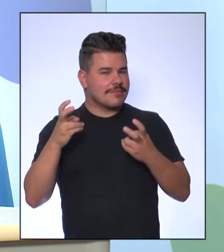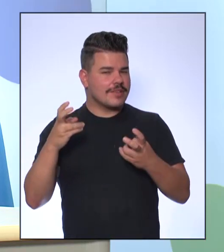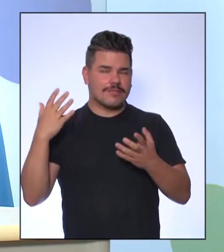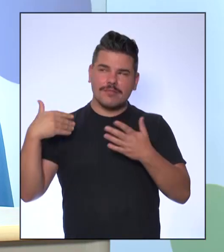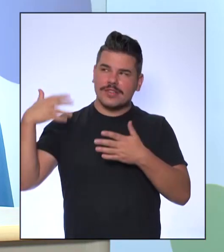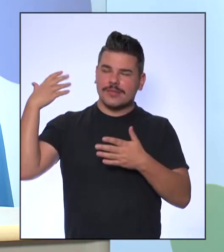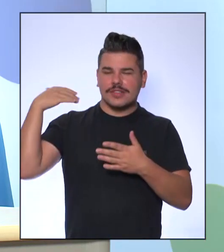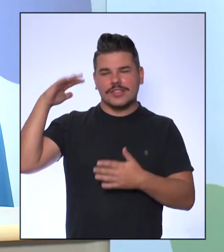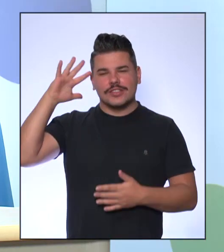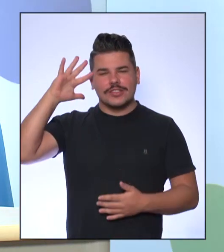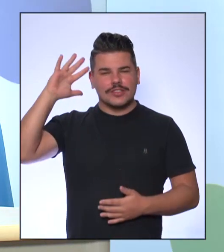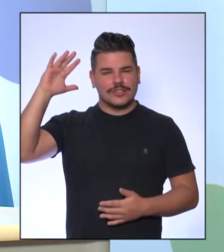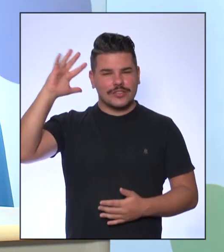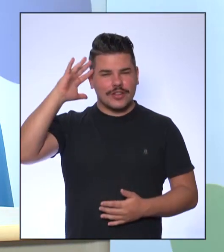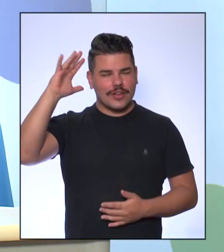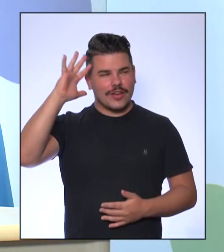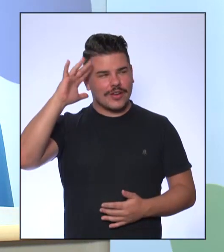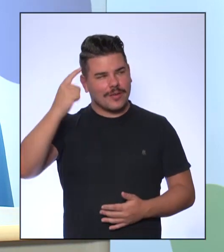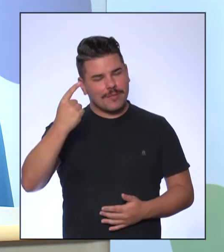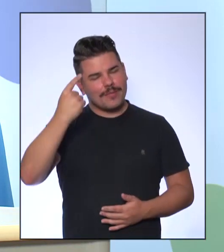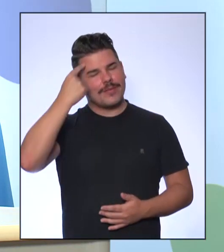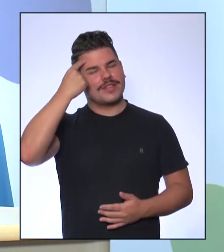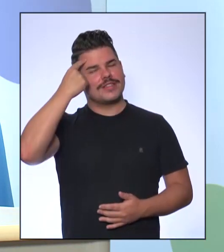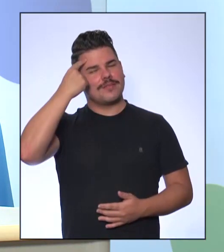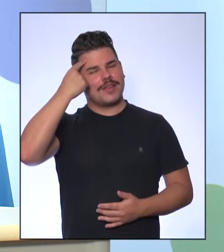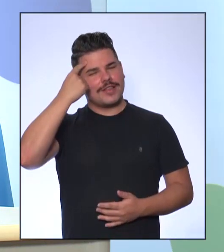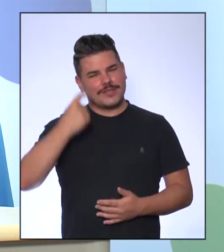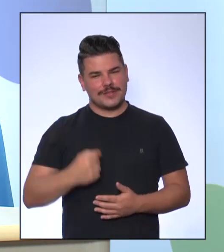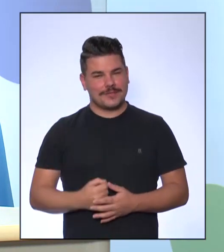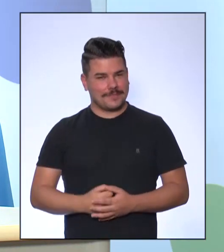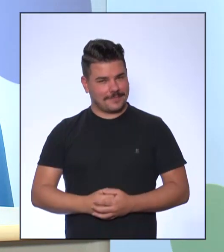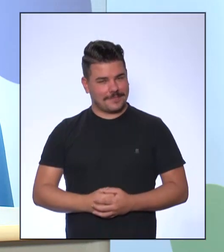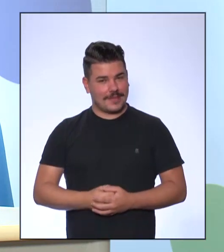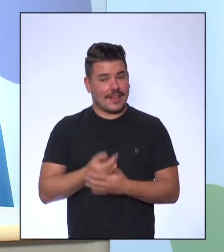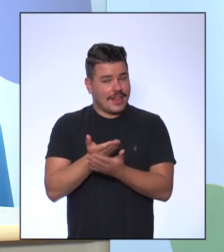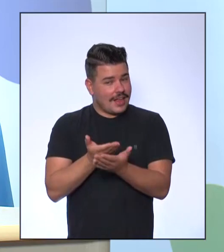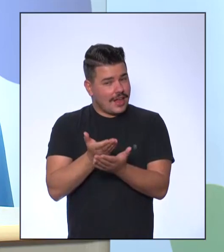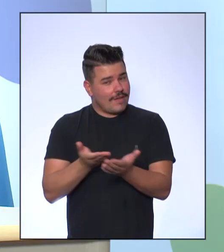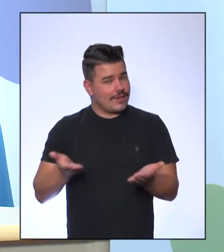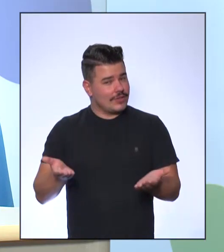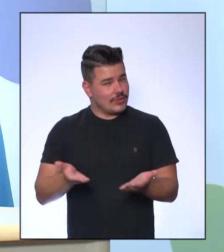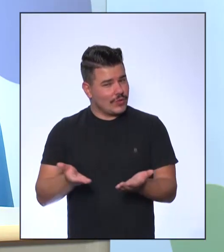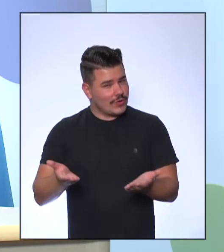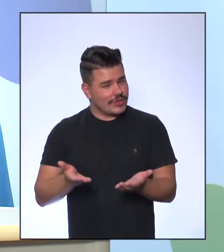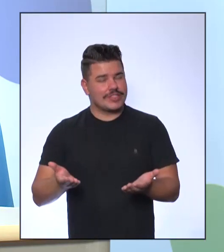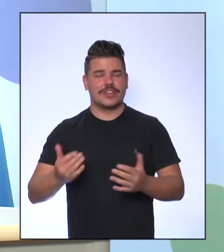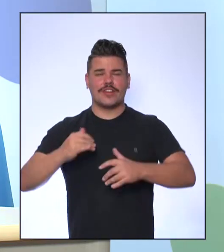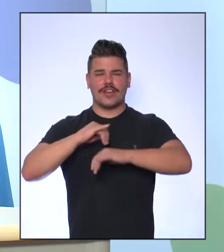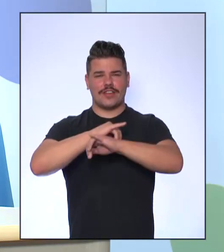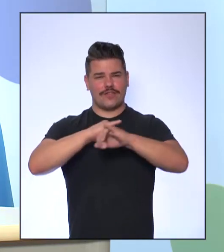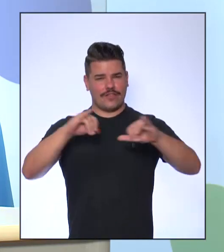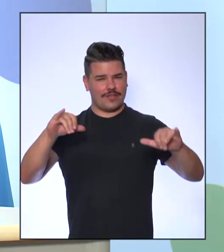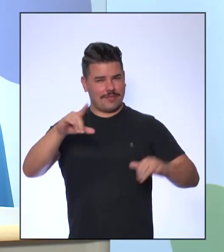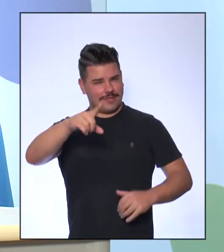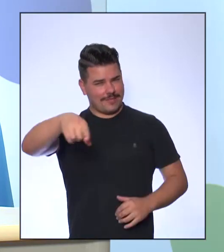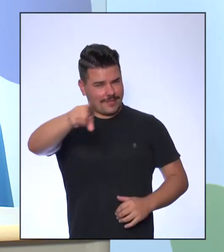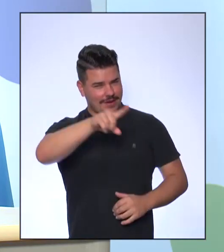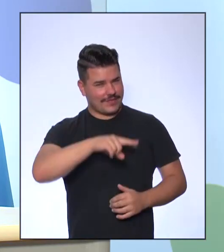do pensamento filosófico. Bom, para esta aula, eu gostaria de informar